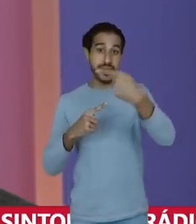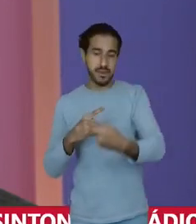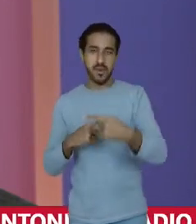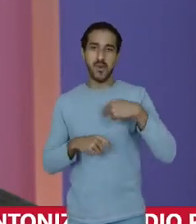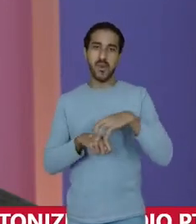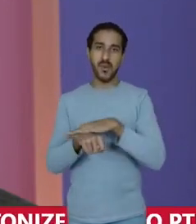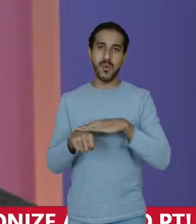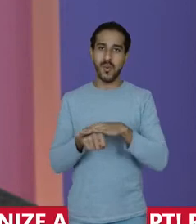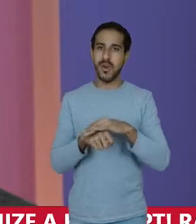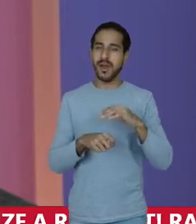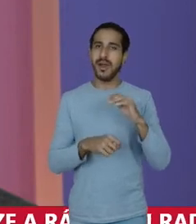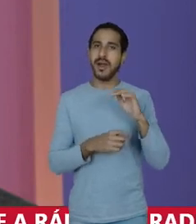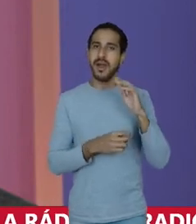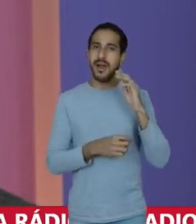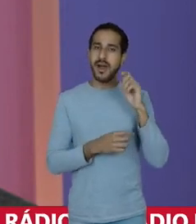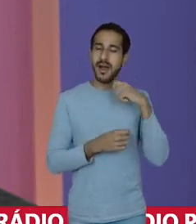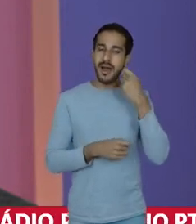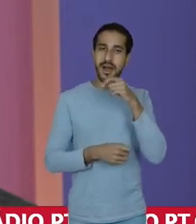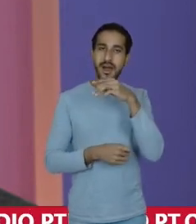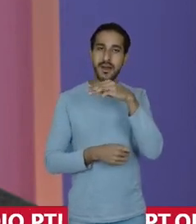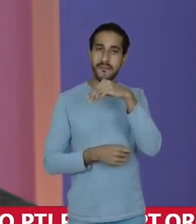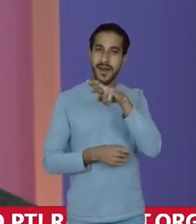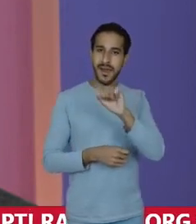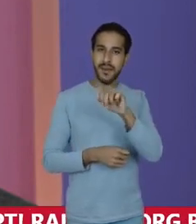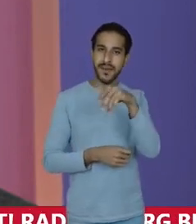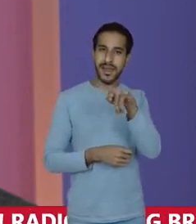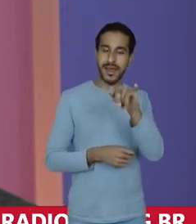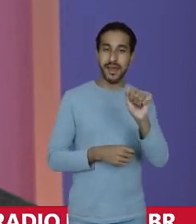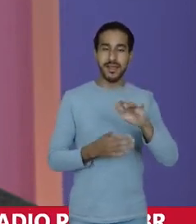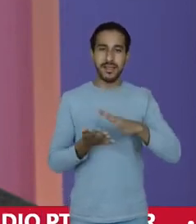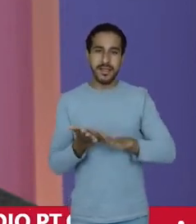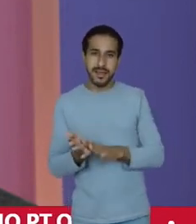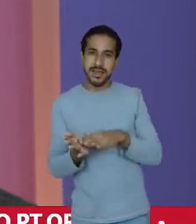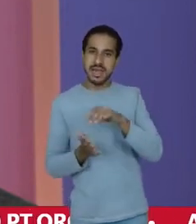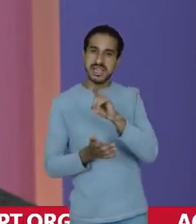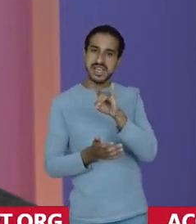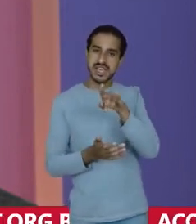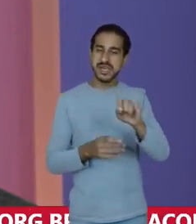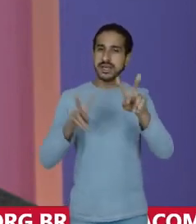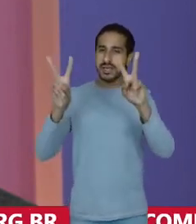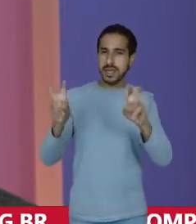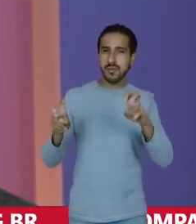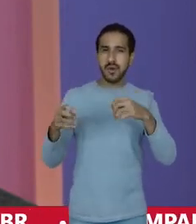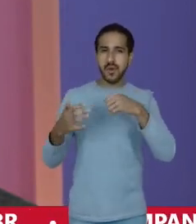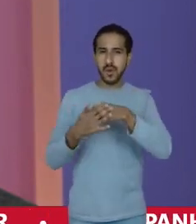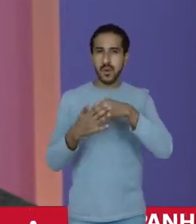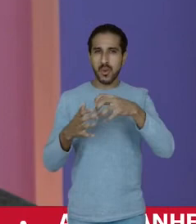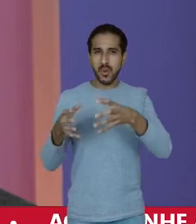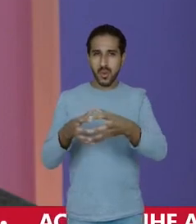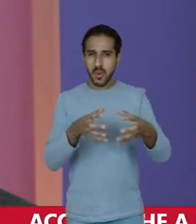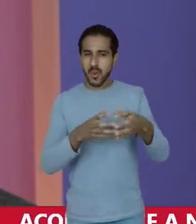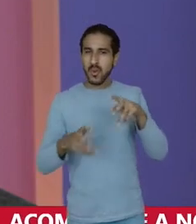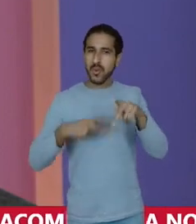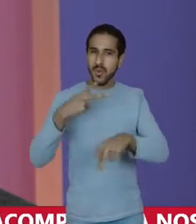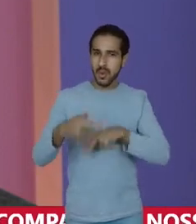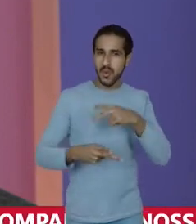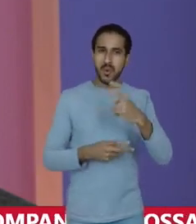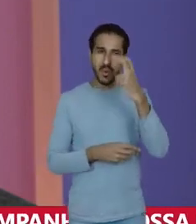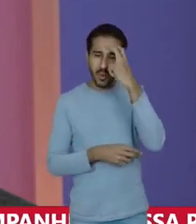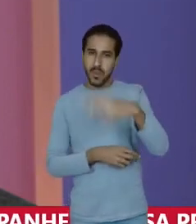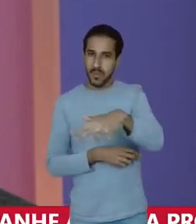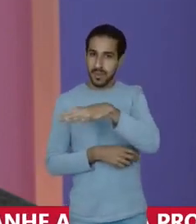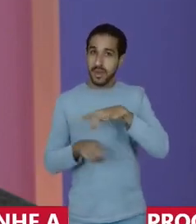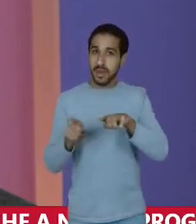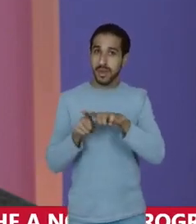sequência, eu converso com a atriz e vereadora Maria Marighella e com a sambista Didi Assis sobre os movimentos populares,